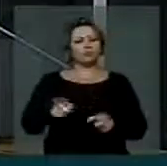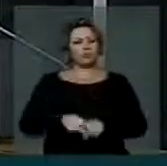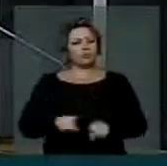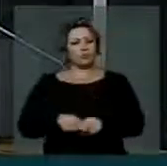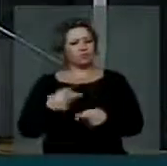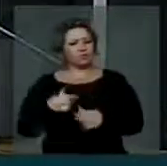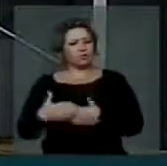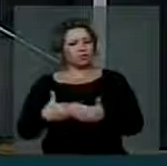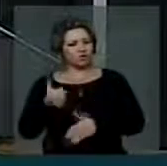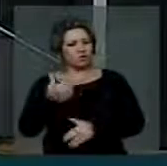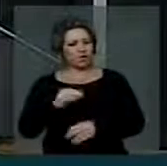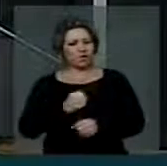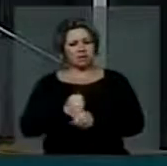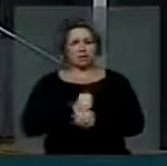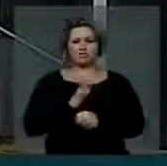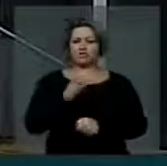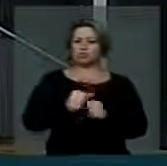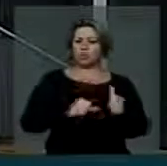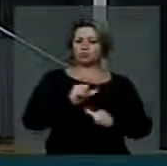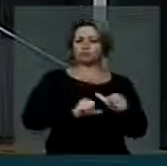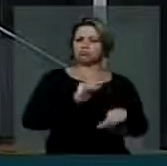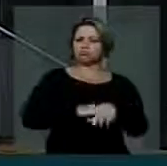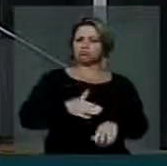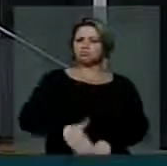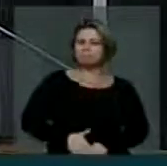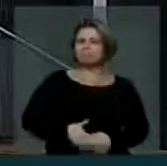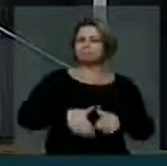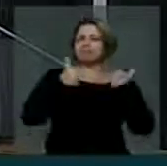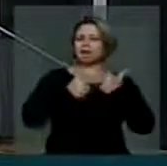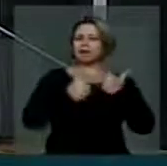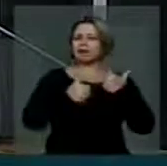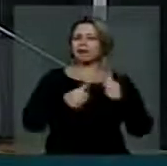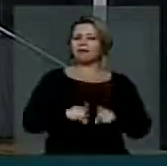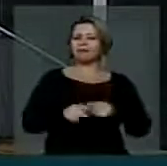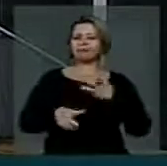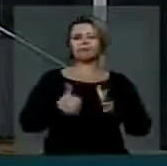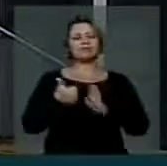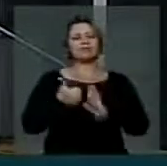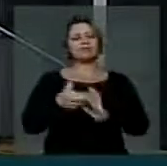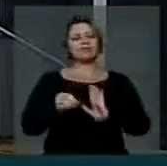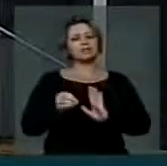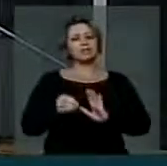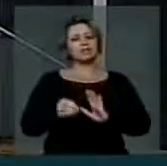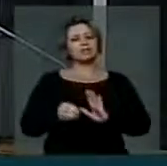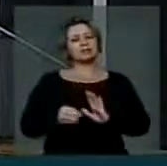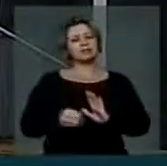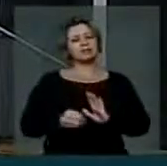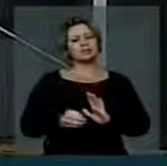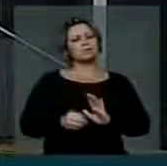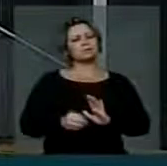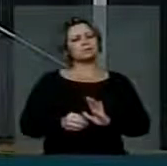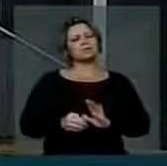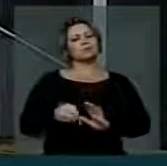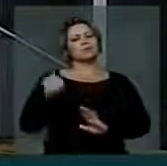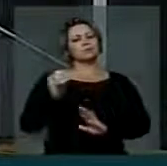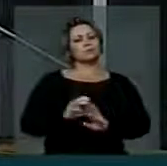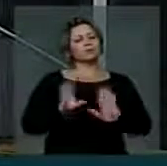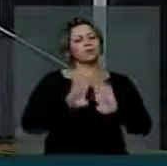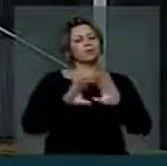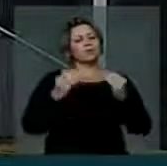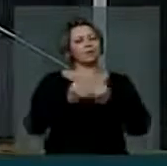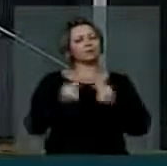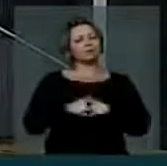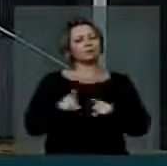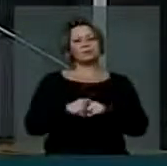particularmente nos últimos 10 anos. Como diz o documento do 13º Congresso do PCdoB, a geração